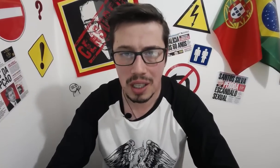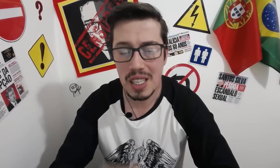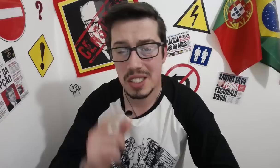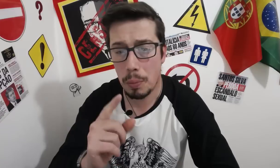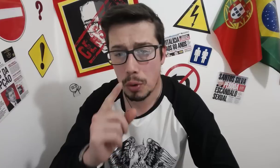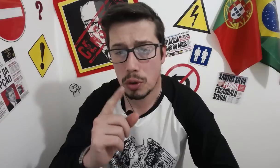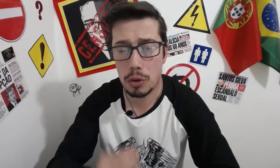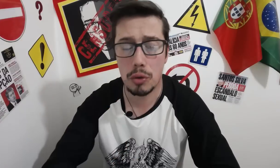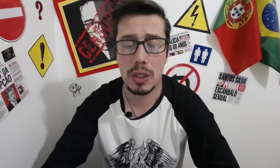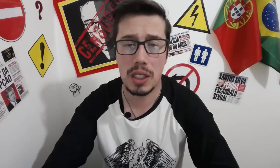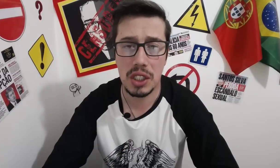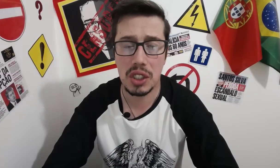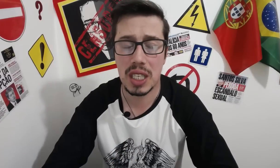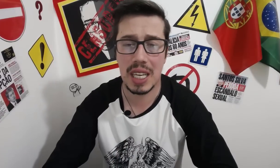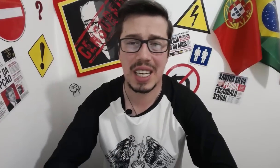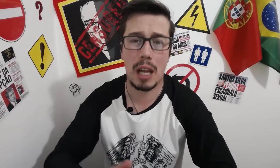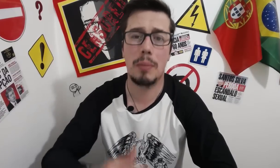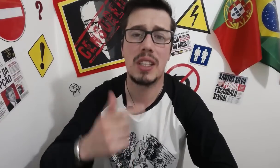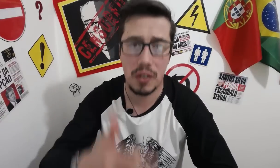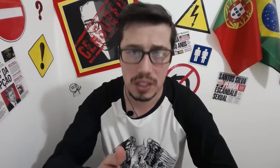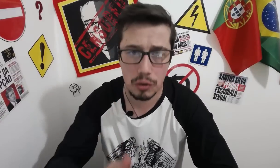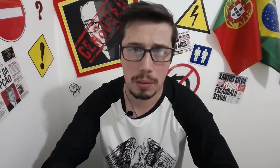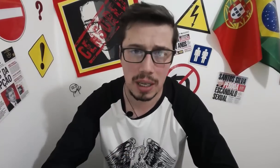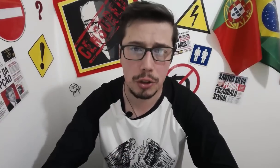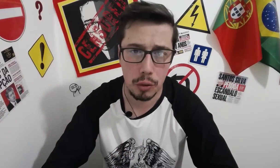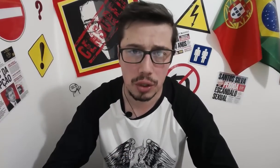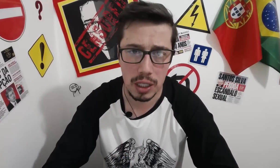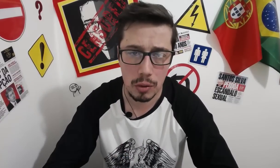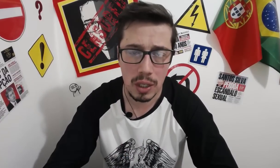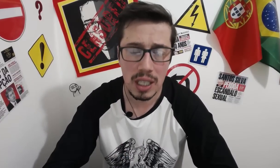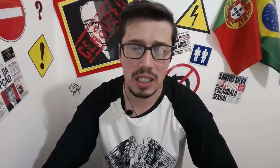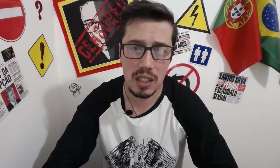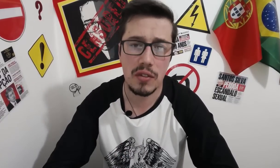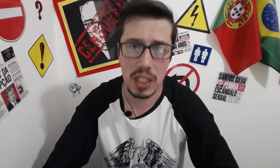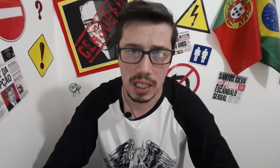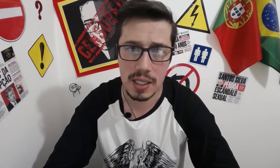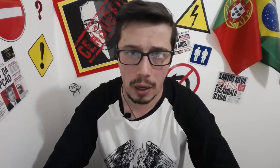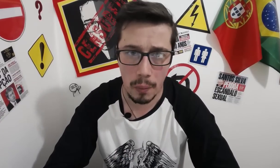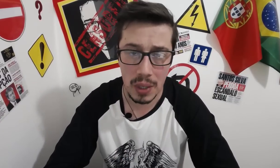hoje. São poucos os jornalistas que querem realmente fazer um trabalho de escrutínio